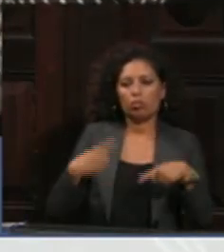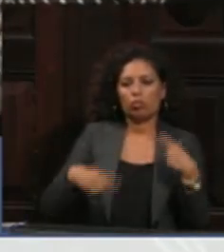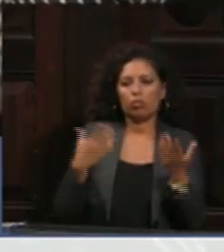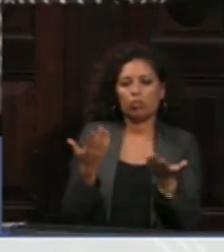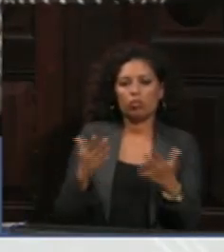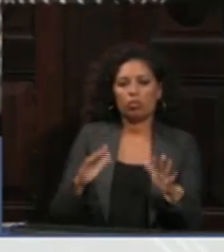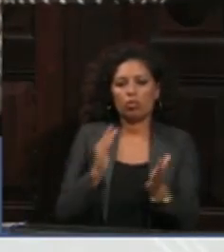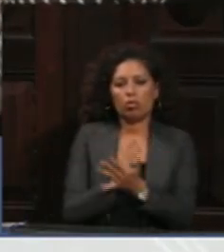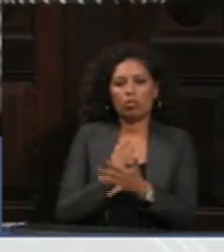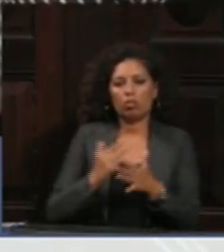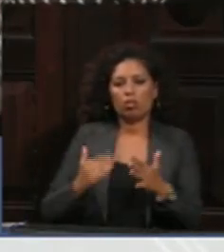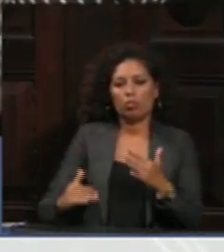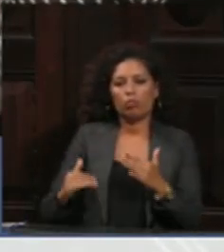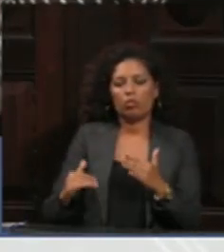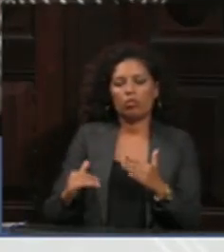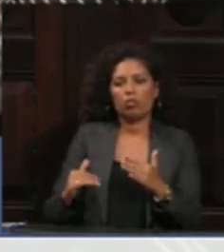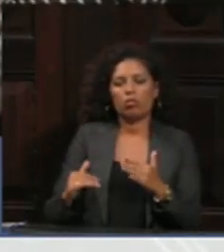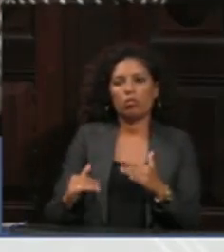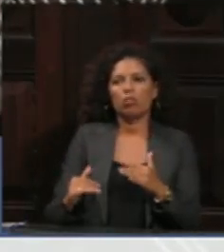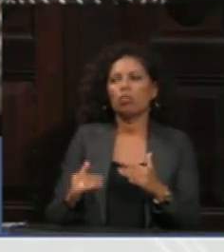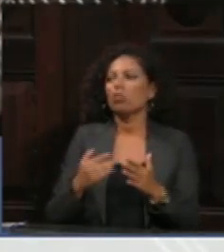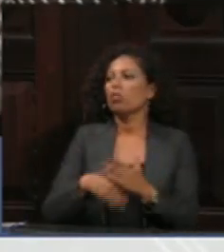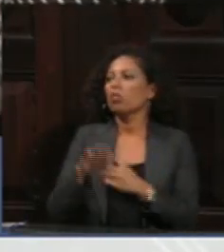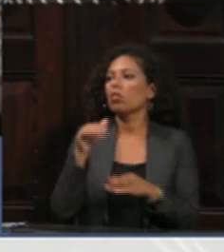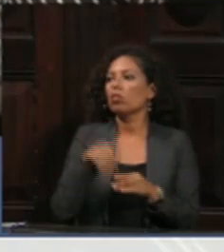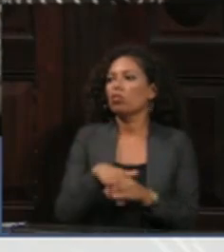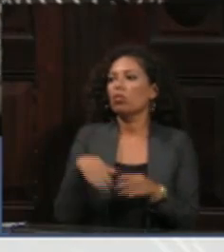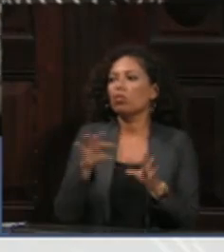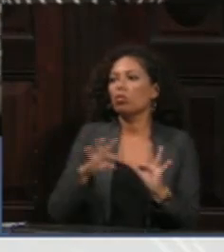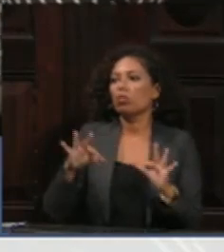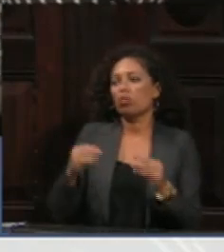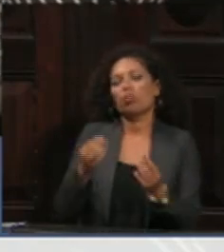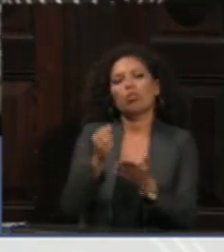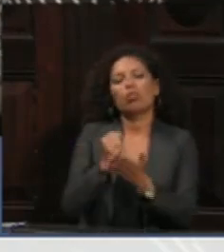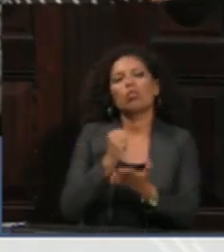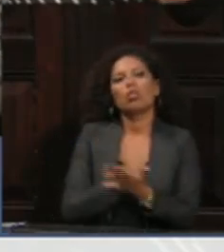queira discutir, encerrada a discussão. Em